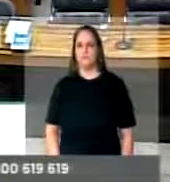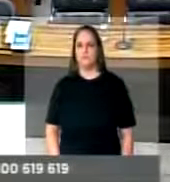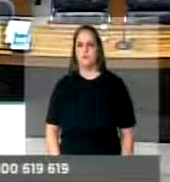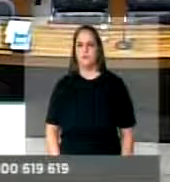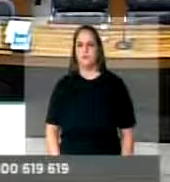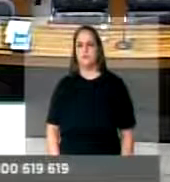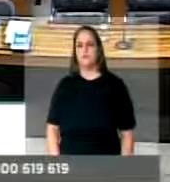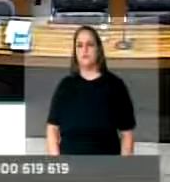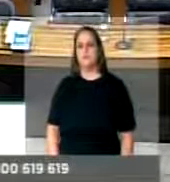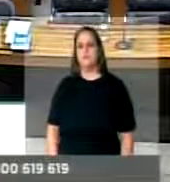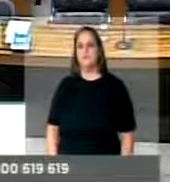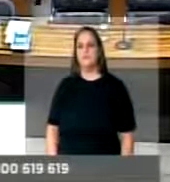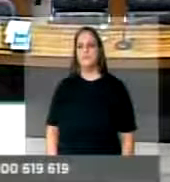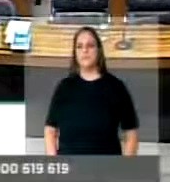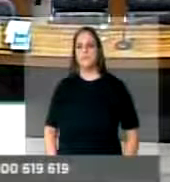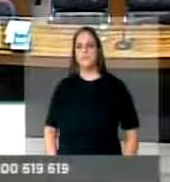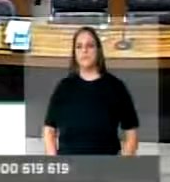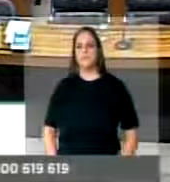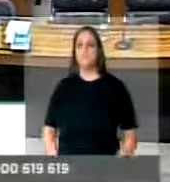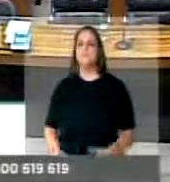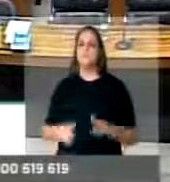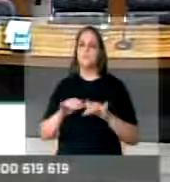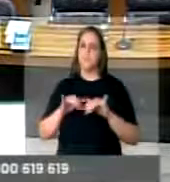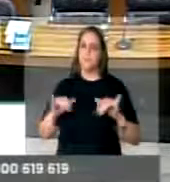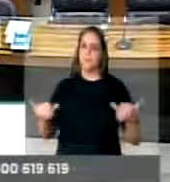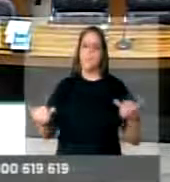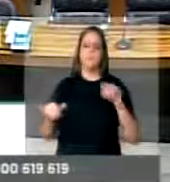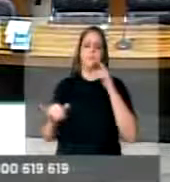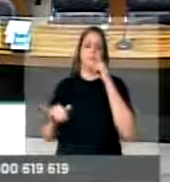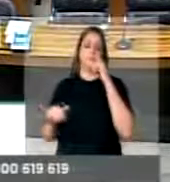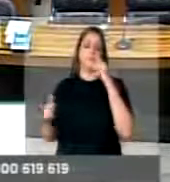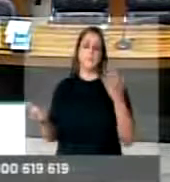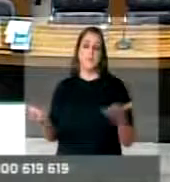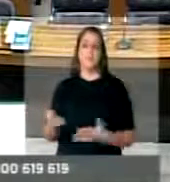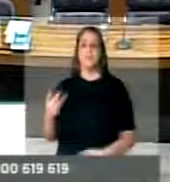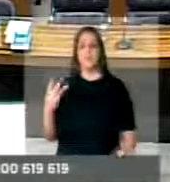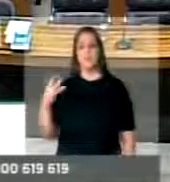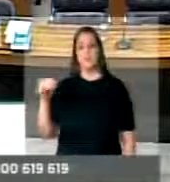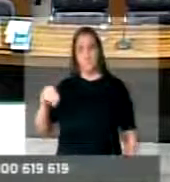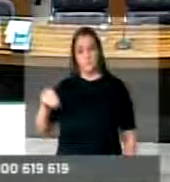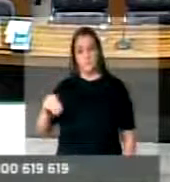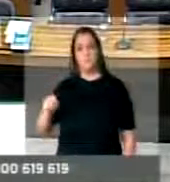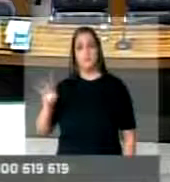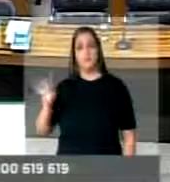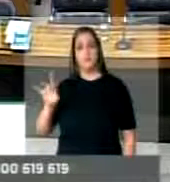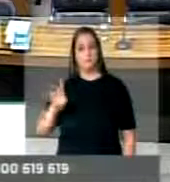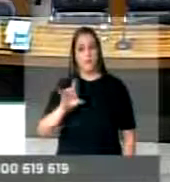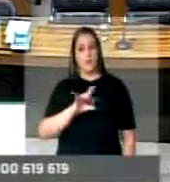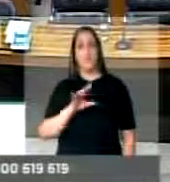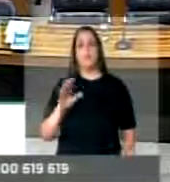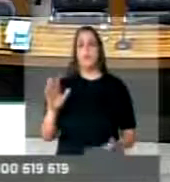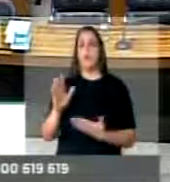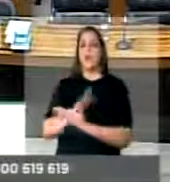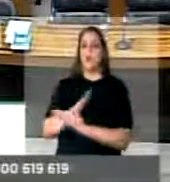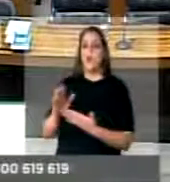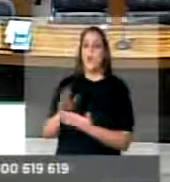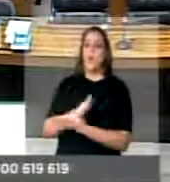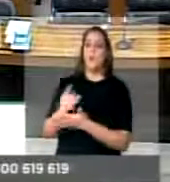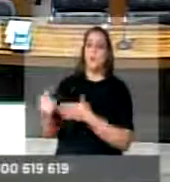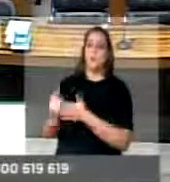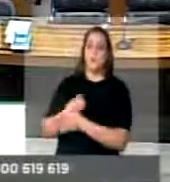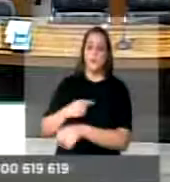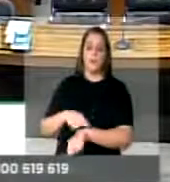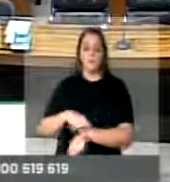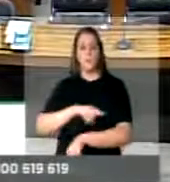um esclarecimento, nós estamos nas breves comunicações, 3 minutos. Alguns deputados pedindo informação com relação ao